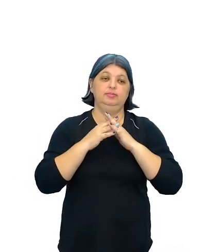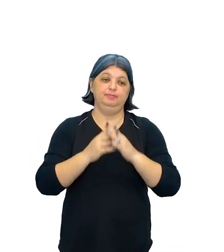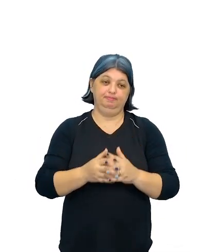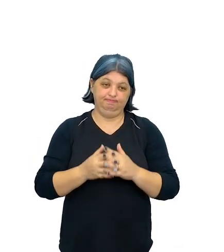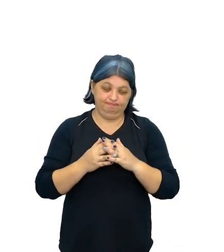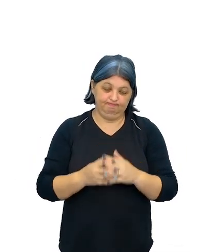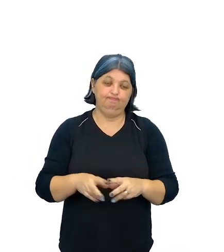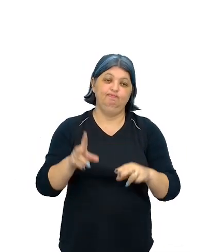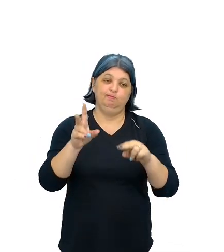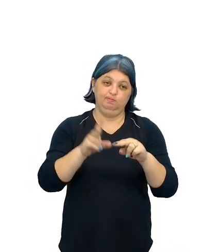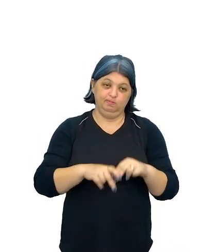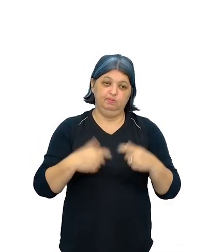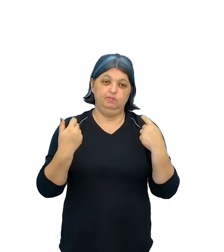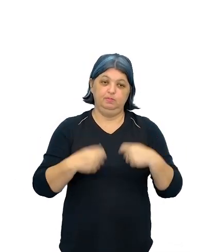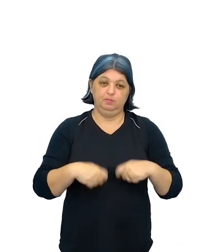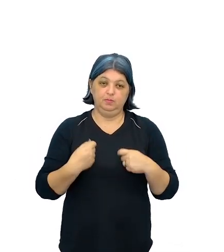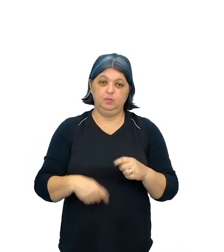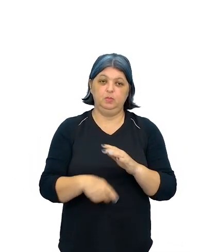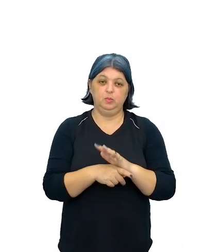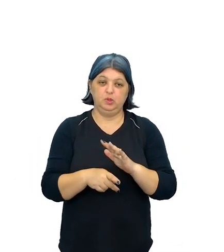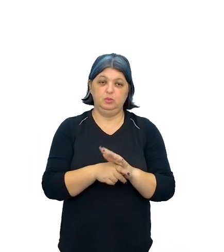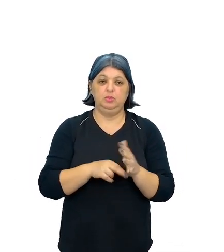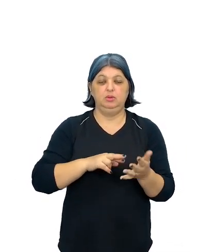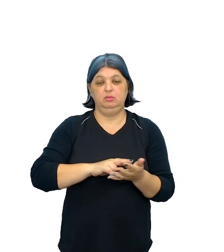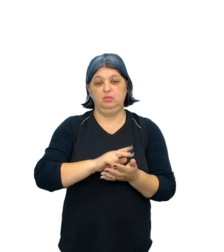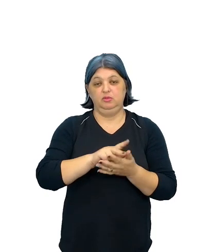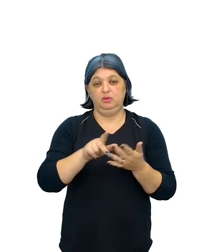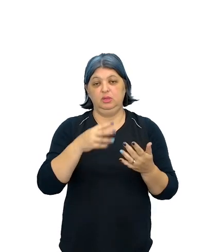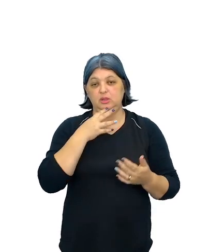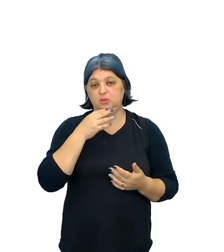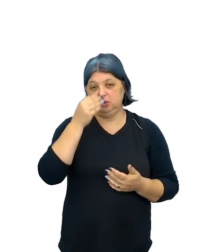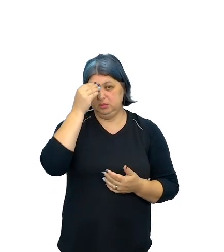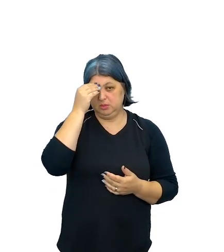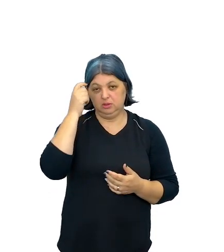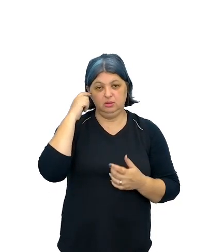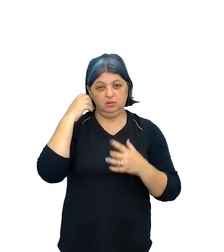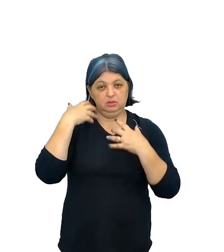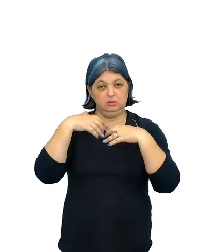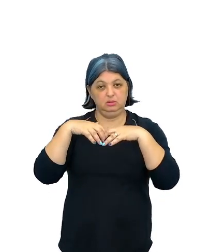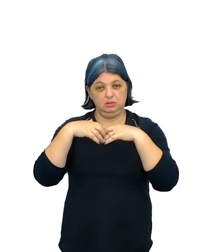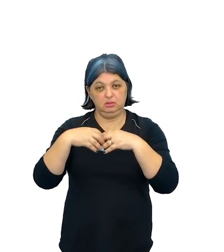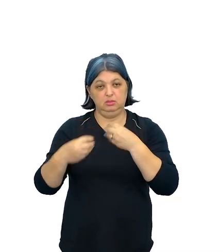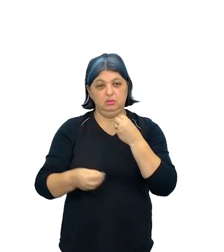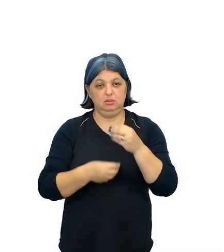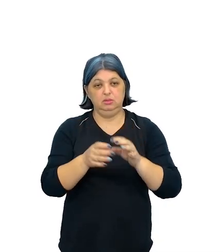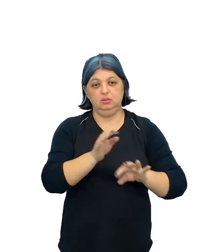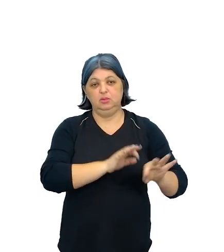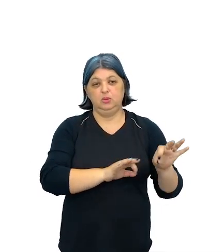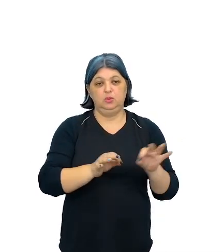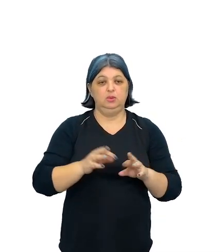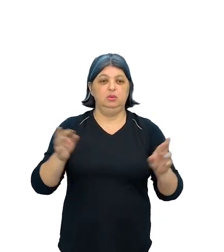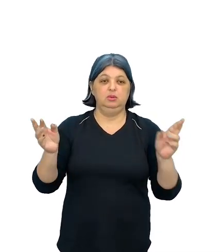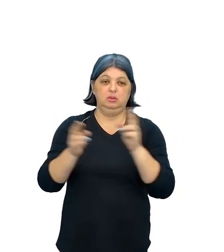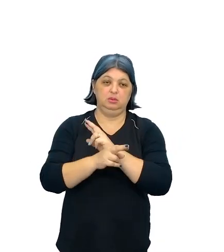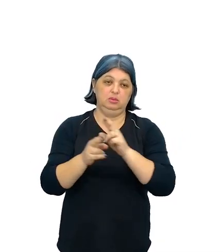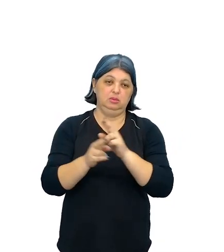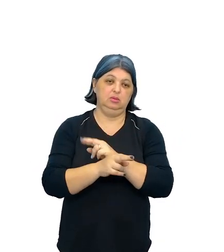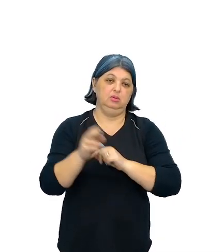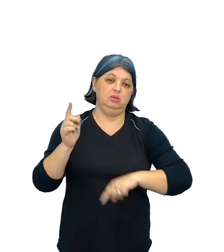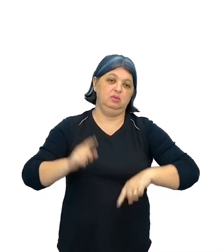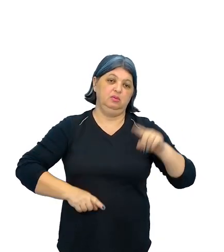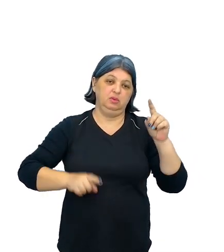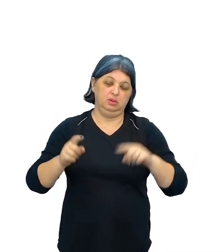complexidade em razão da necessidade de apropriação dos variados conhecimentos cognitivos a serem organizados e relacionados